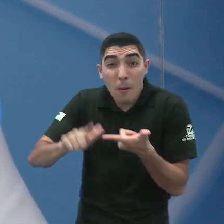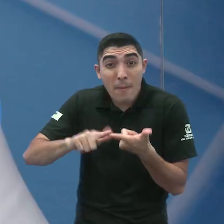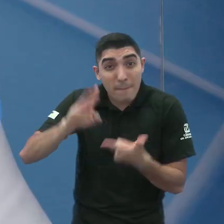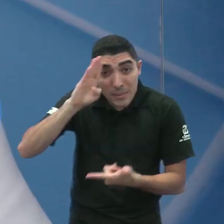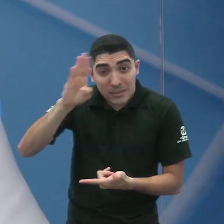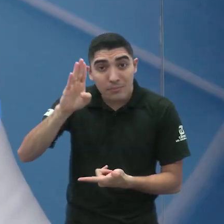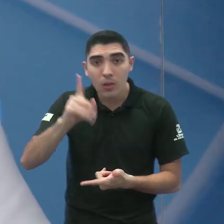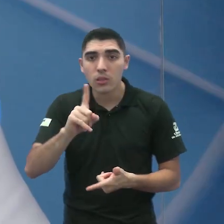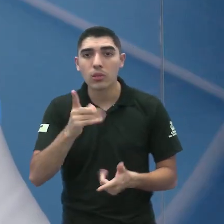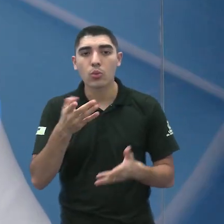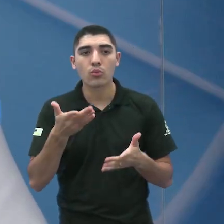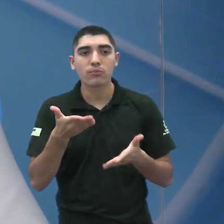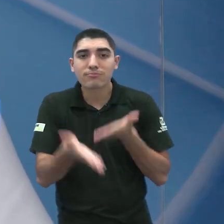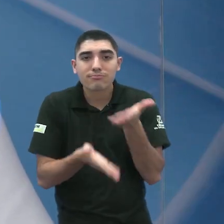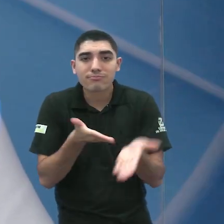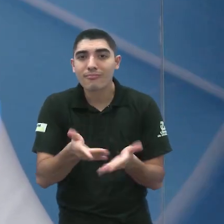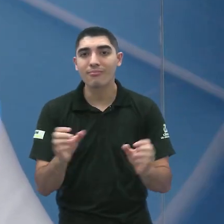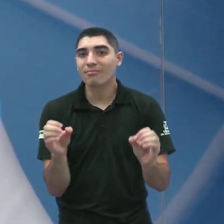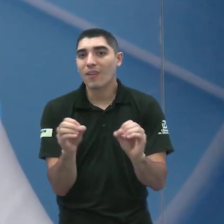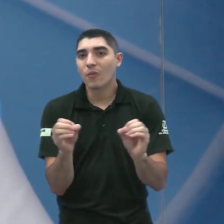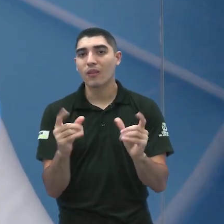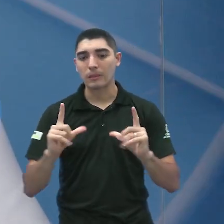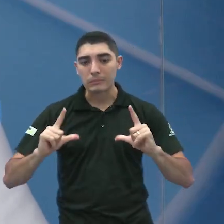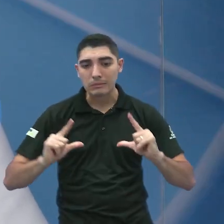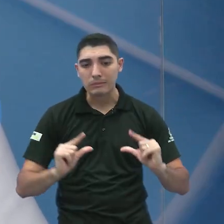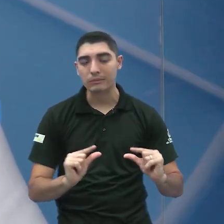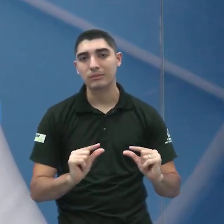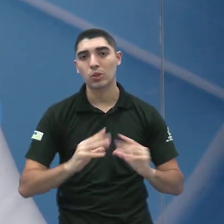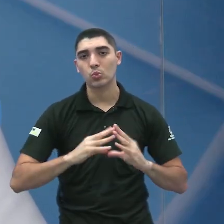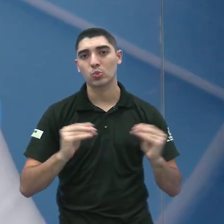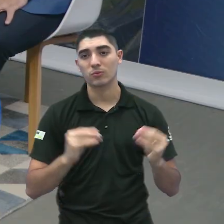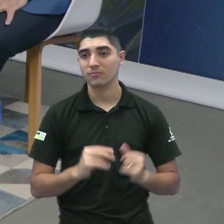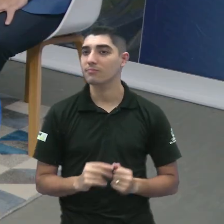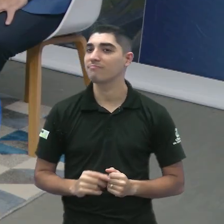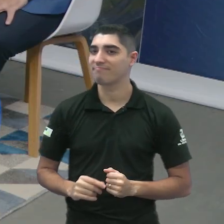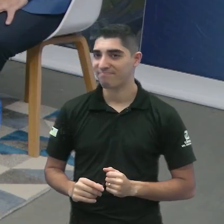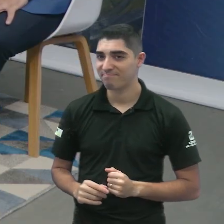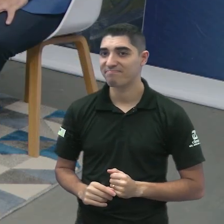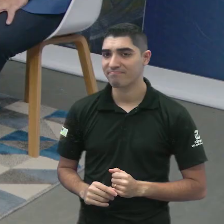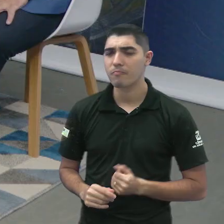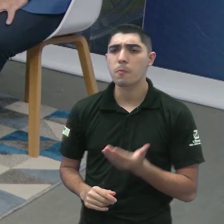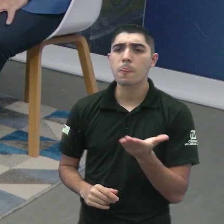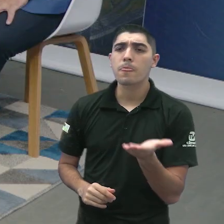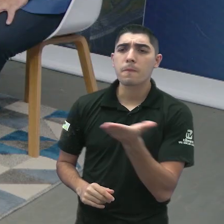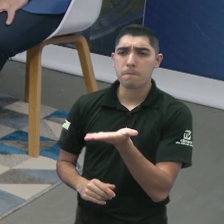estar sendo trabalhada de uma maneira apropriada. Isso Exato. Olha só, doutor,